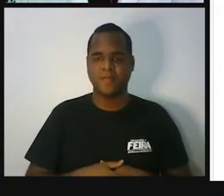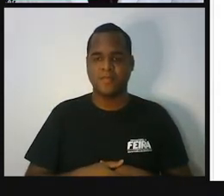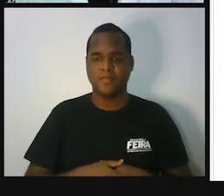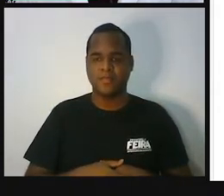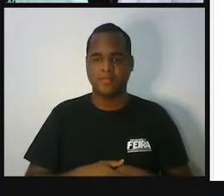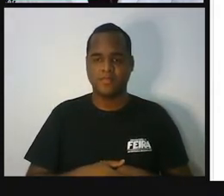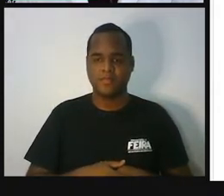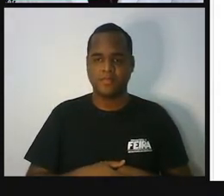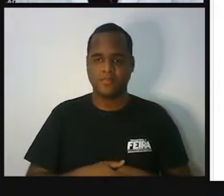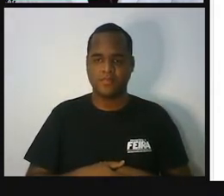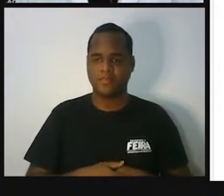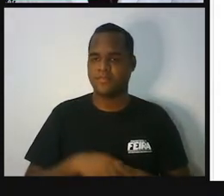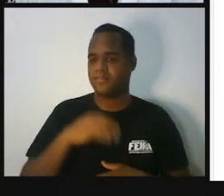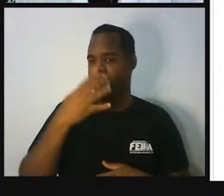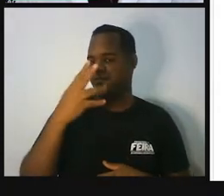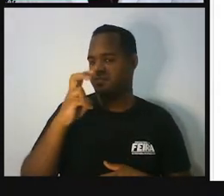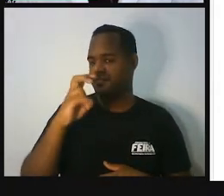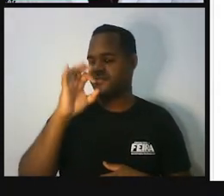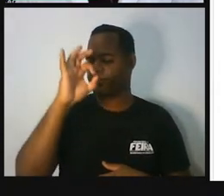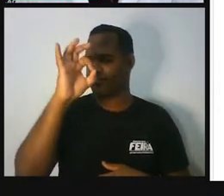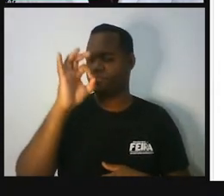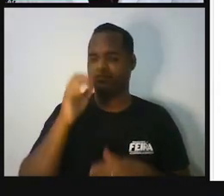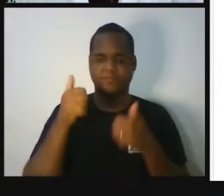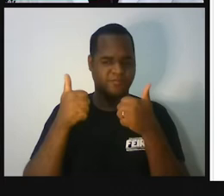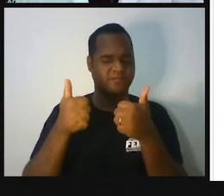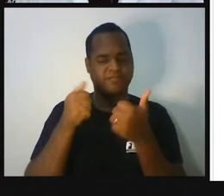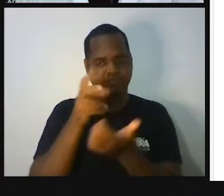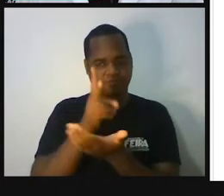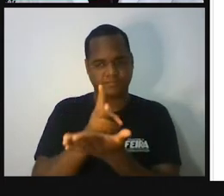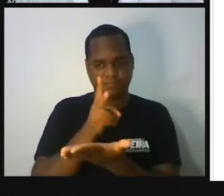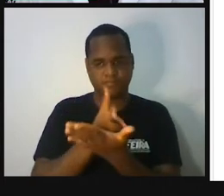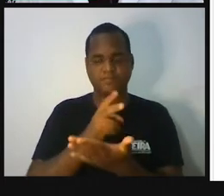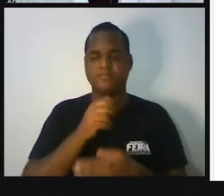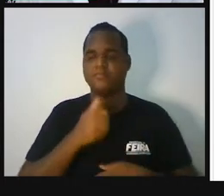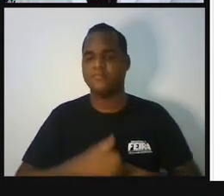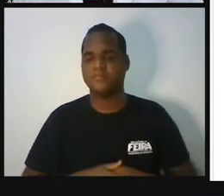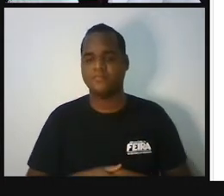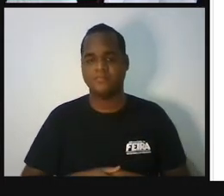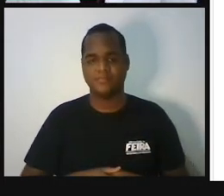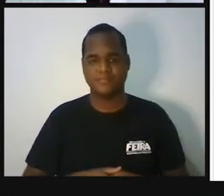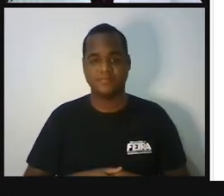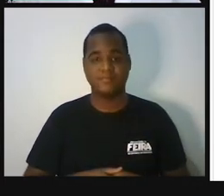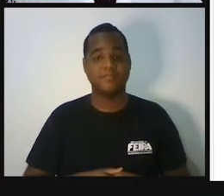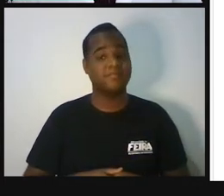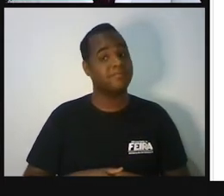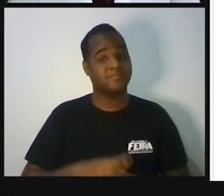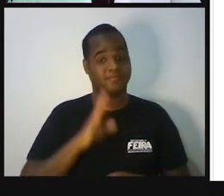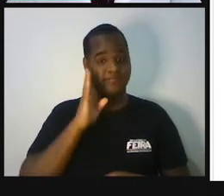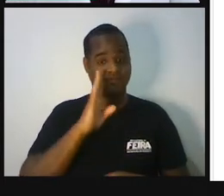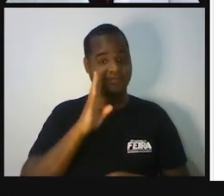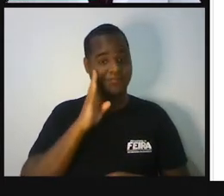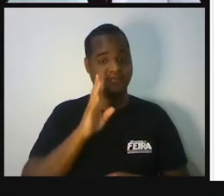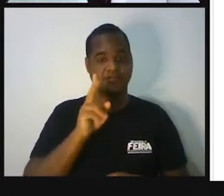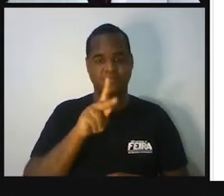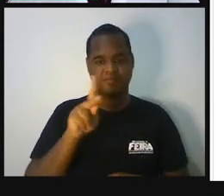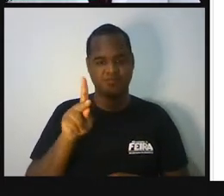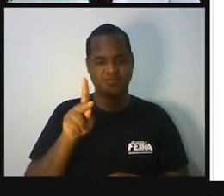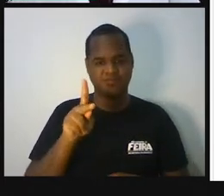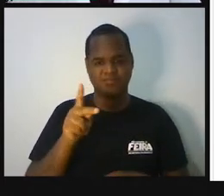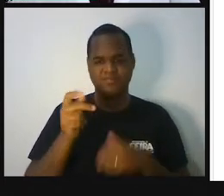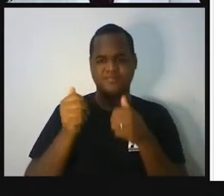medindo 45 graus marcando aí Ah que legal Professor